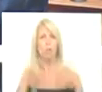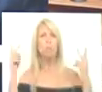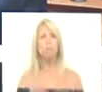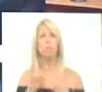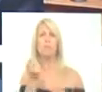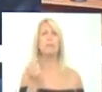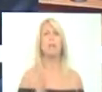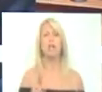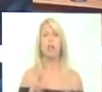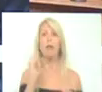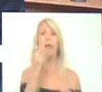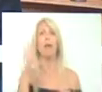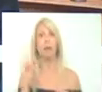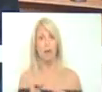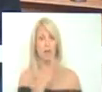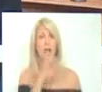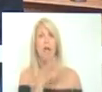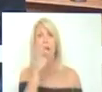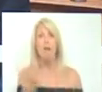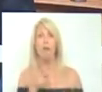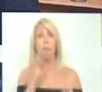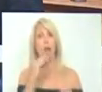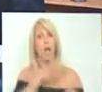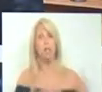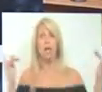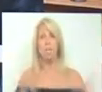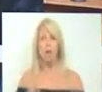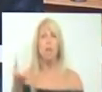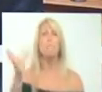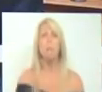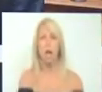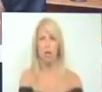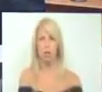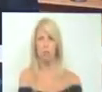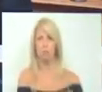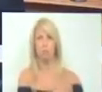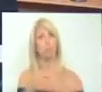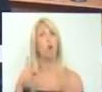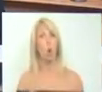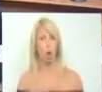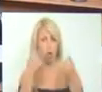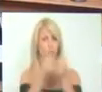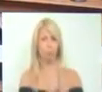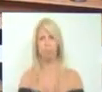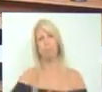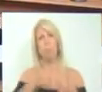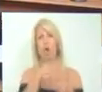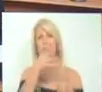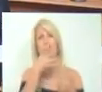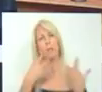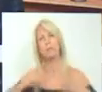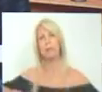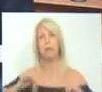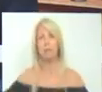taxa de IRS das famílias de mais baixos rendimentos. E mais, muito mais cortes escondidos, que não convém bem explicá-los, mais uns